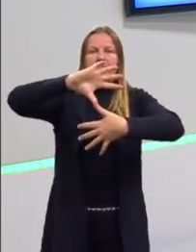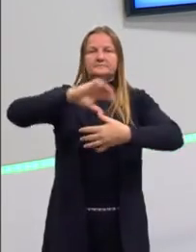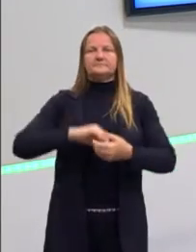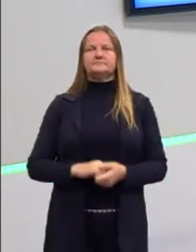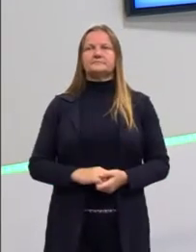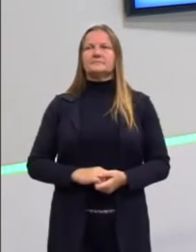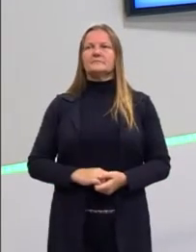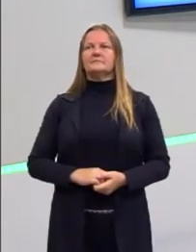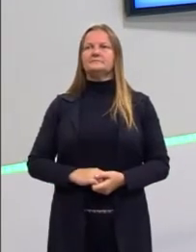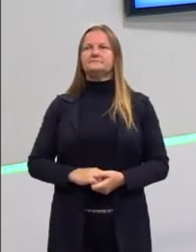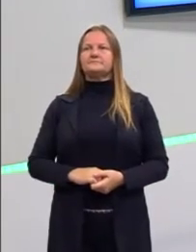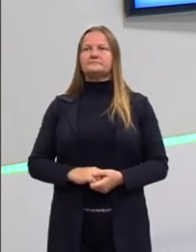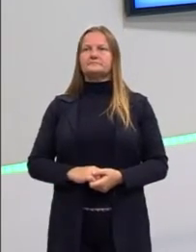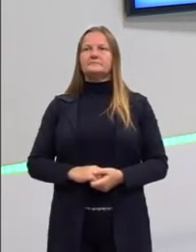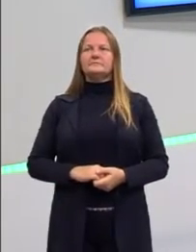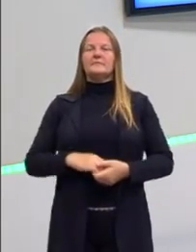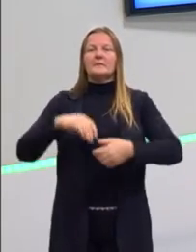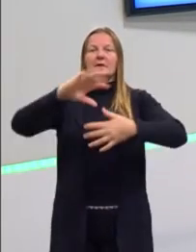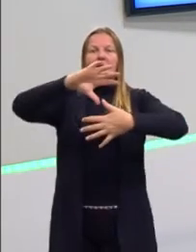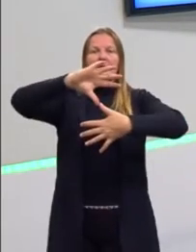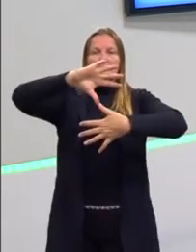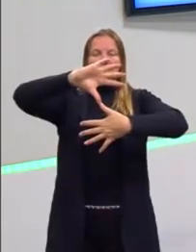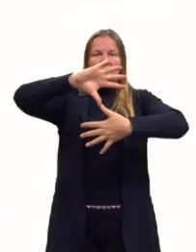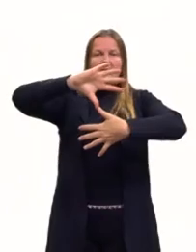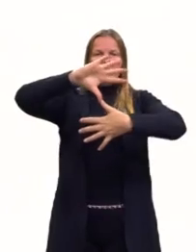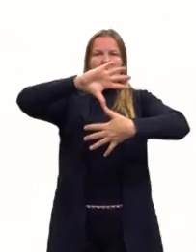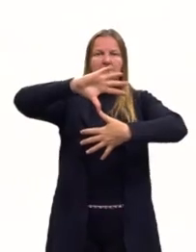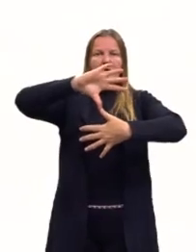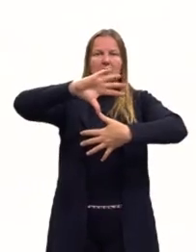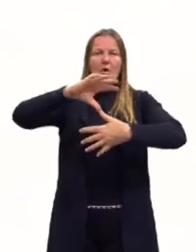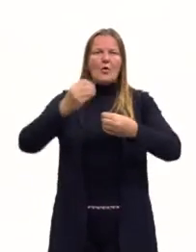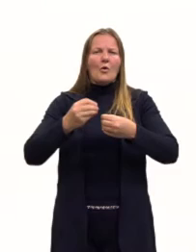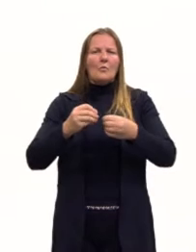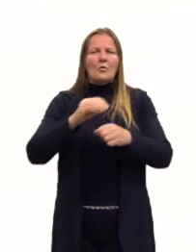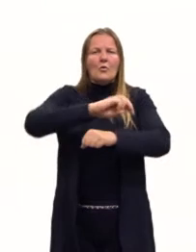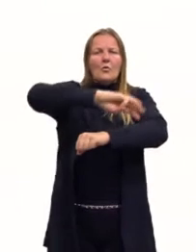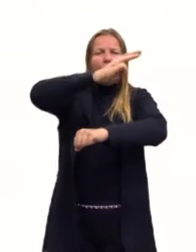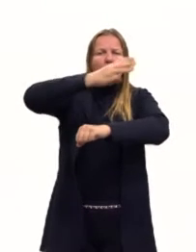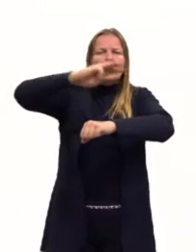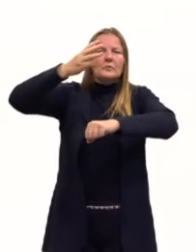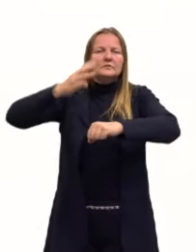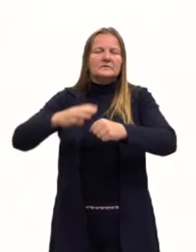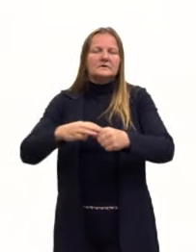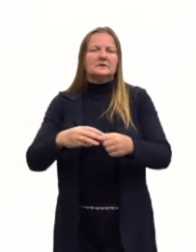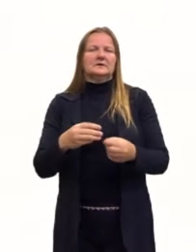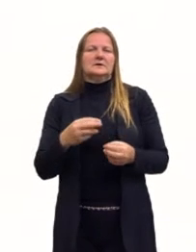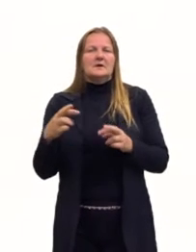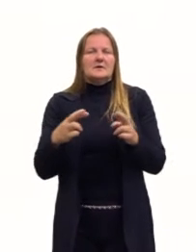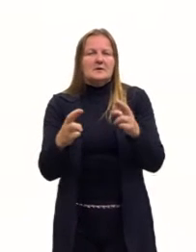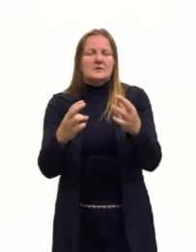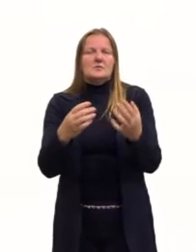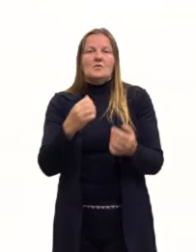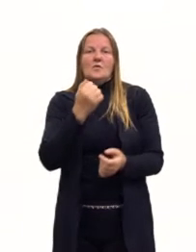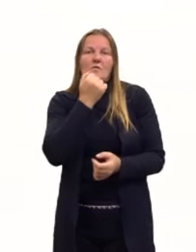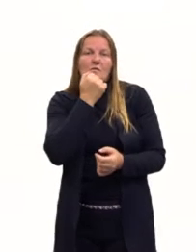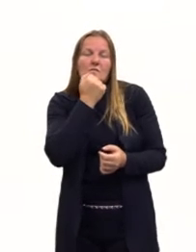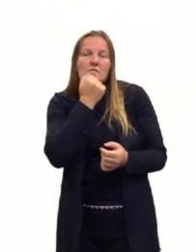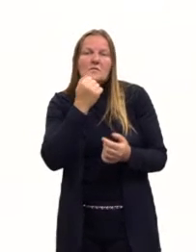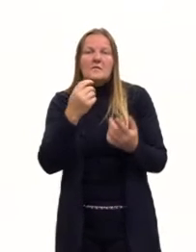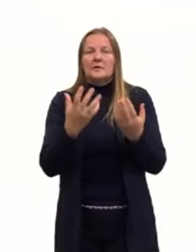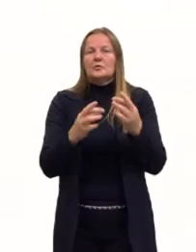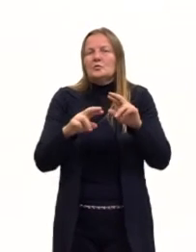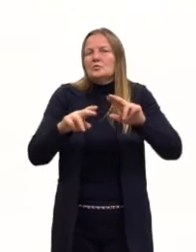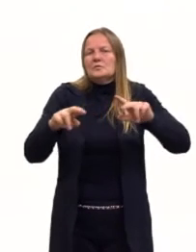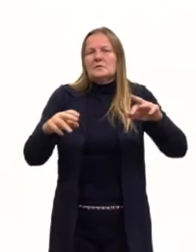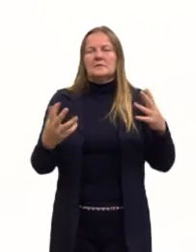passar aqui mais um E aí Nós entramos nessa parte física propriamente dita tá nós vamos conseguir